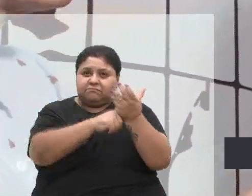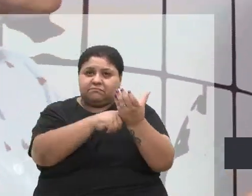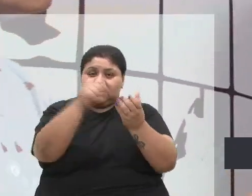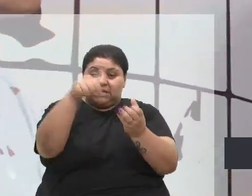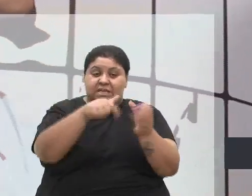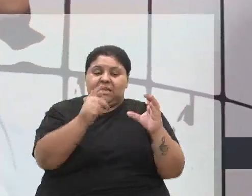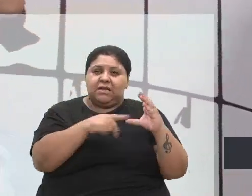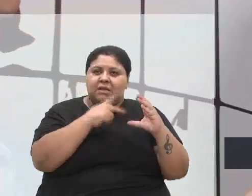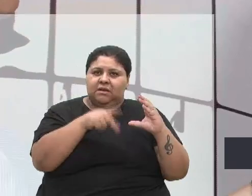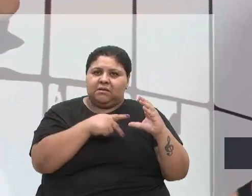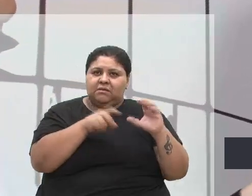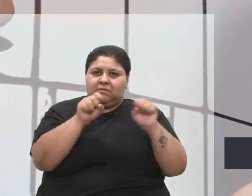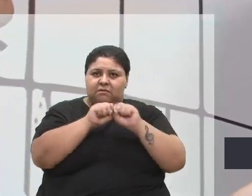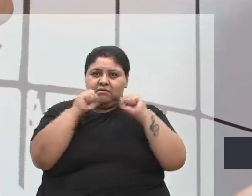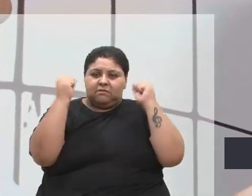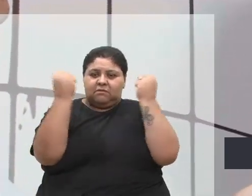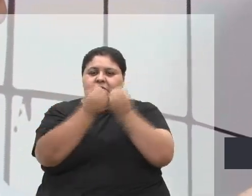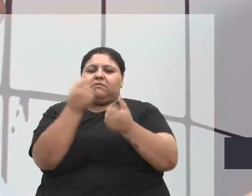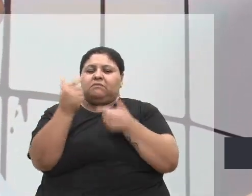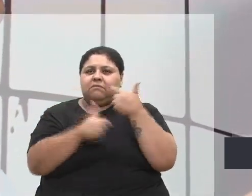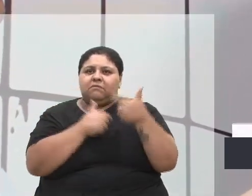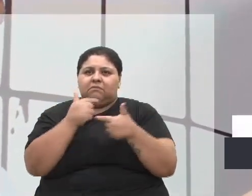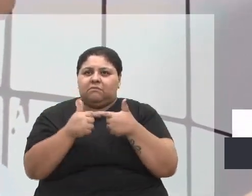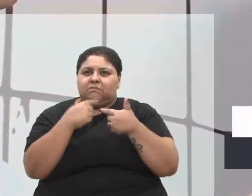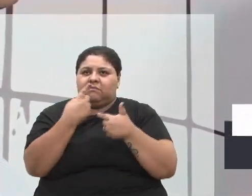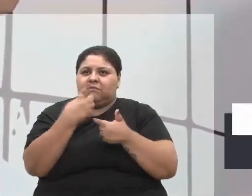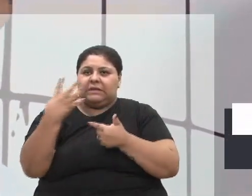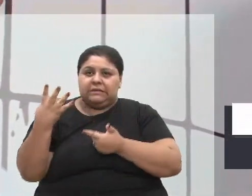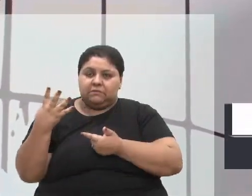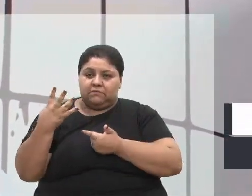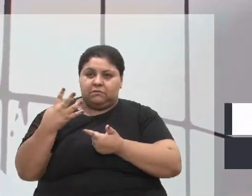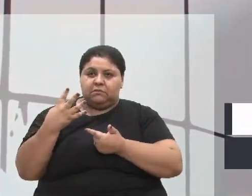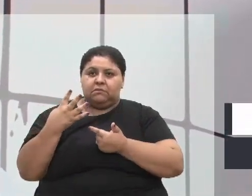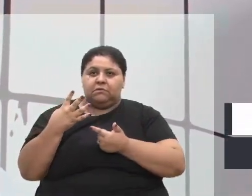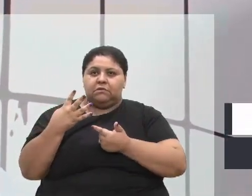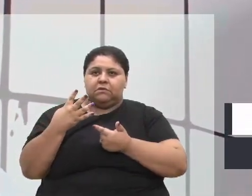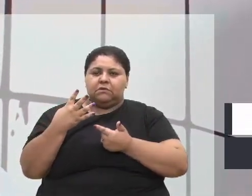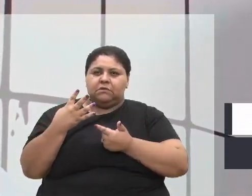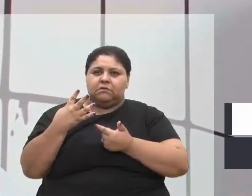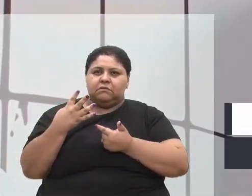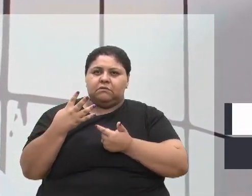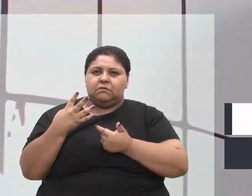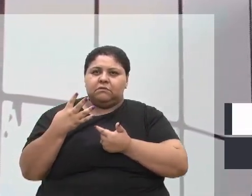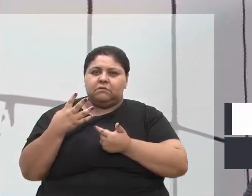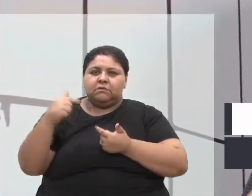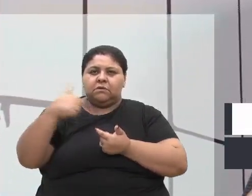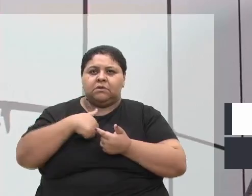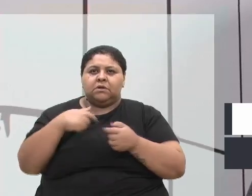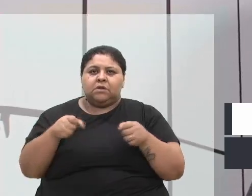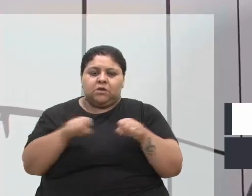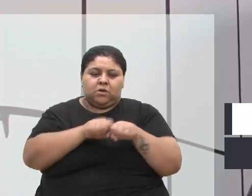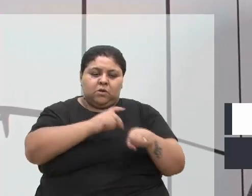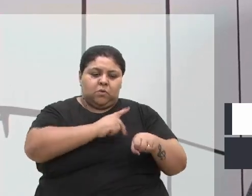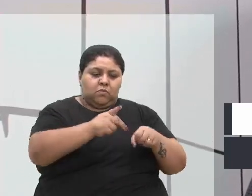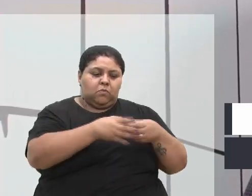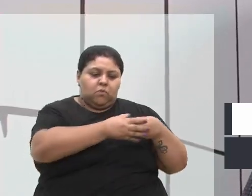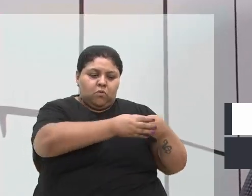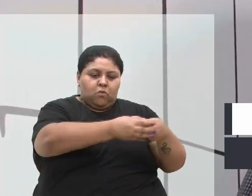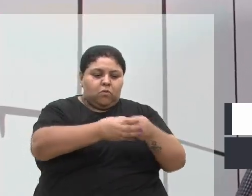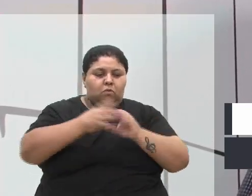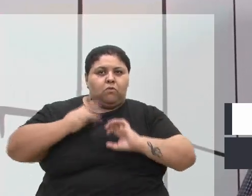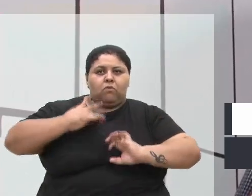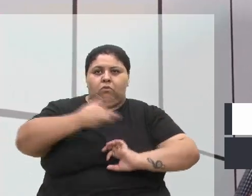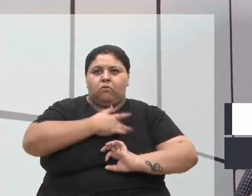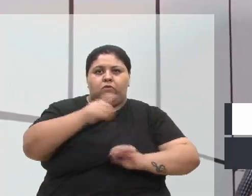Câmara. O Seminário do Trabalhador, nós estamos no 14º, e eu estive na presidência da Comissão de Saúde, a gente fez